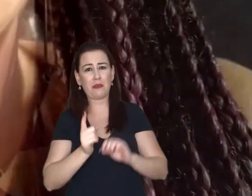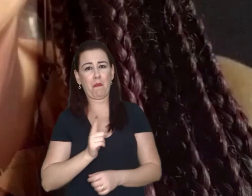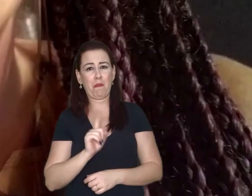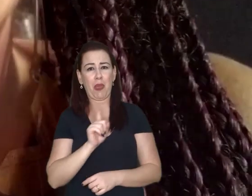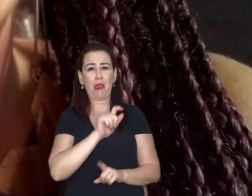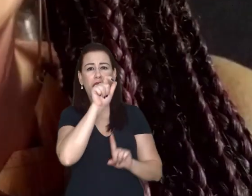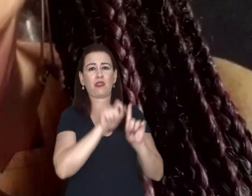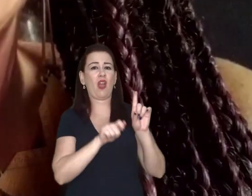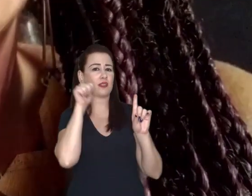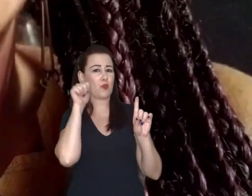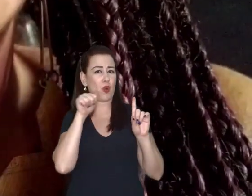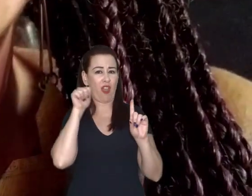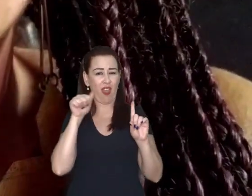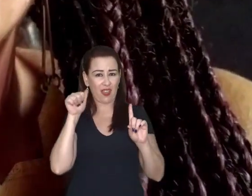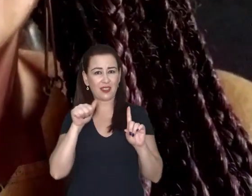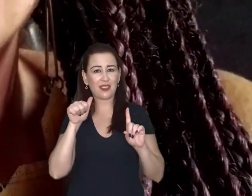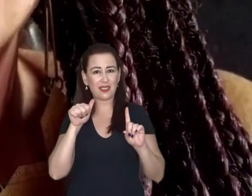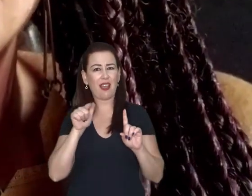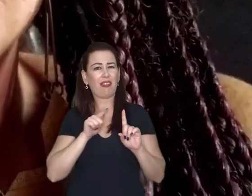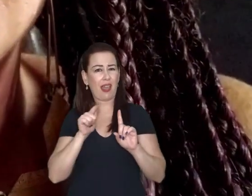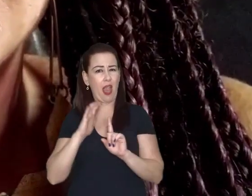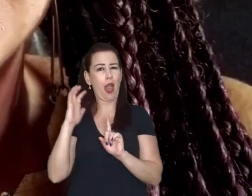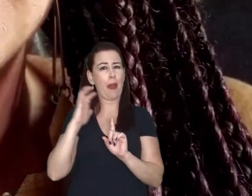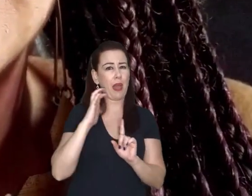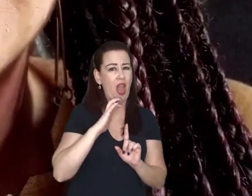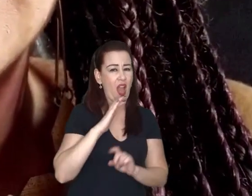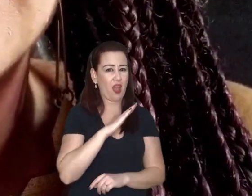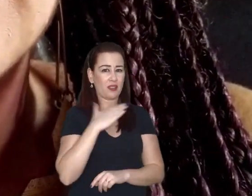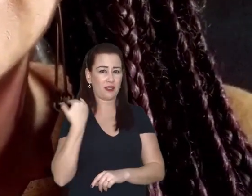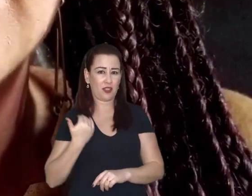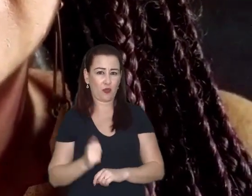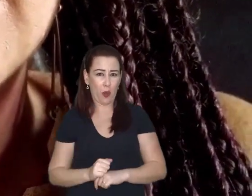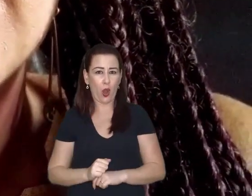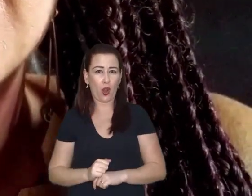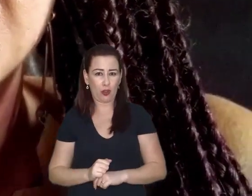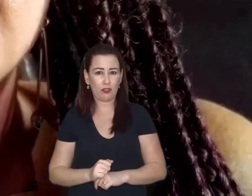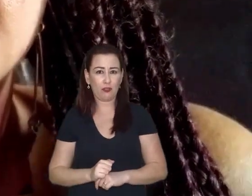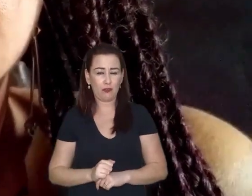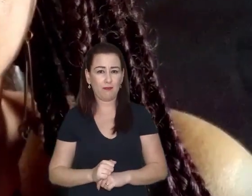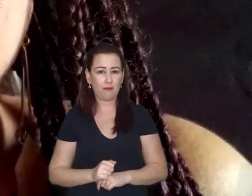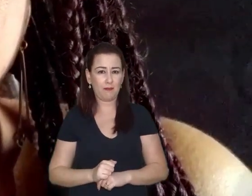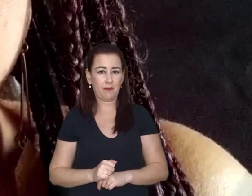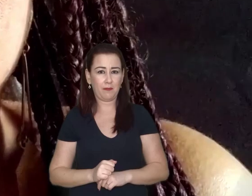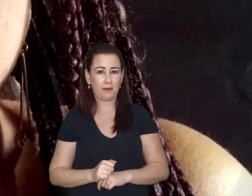perseguições e ameaças de morte.